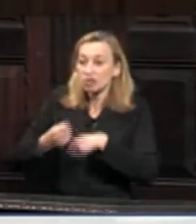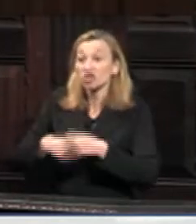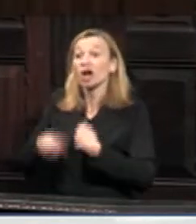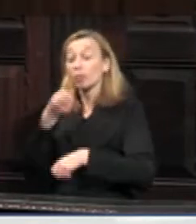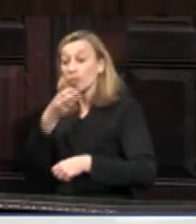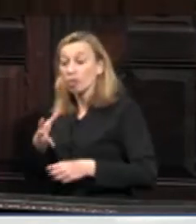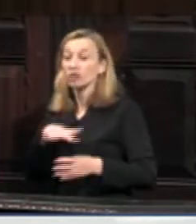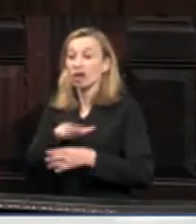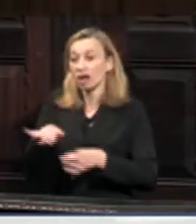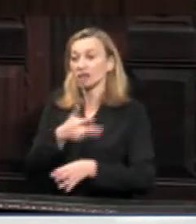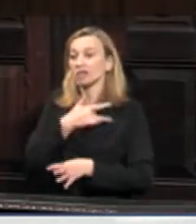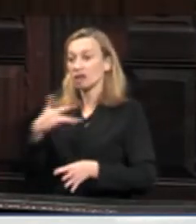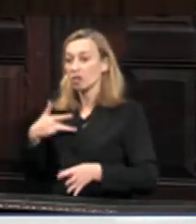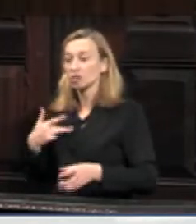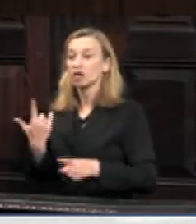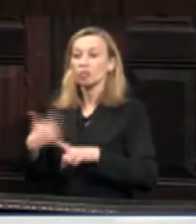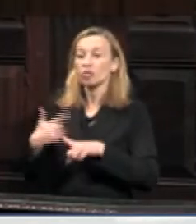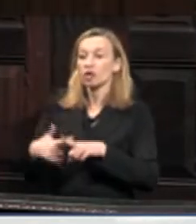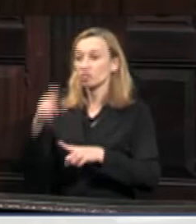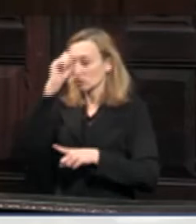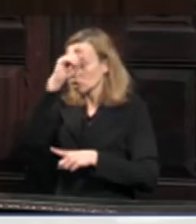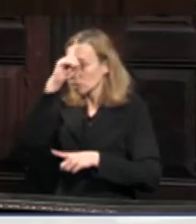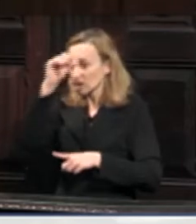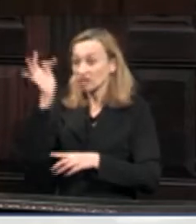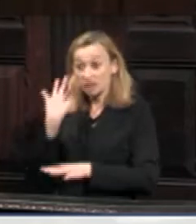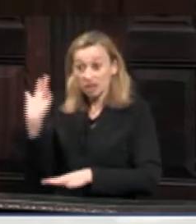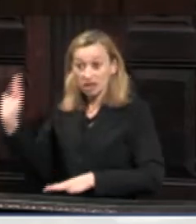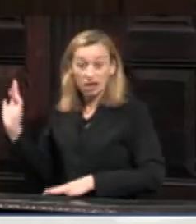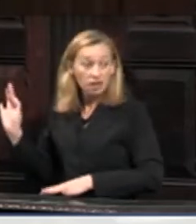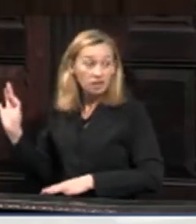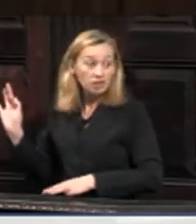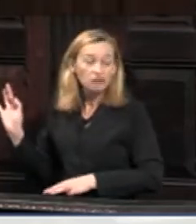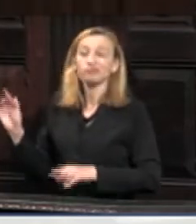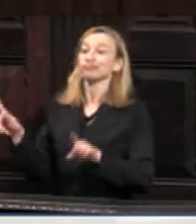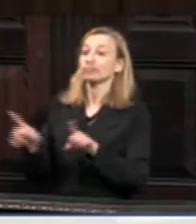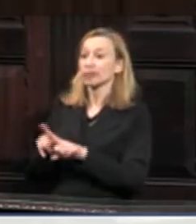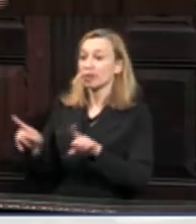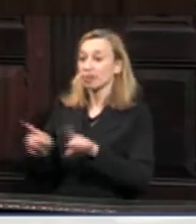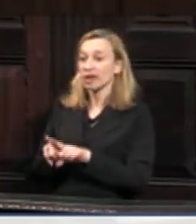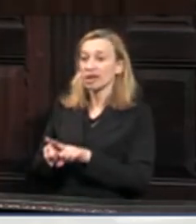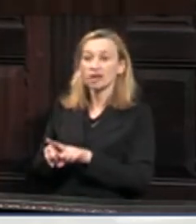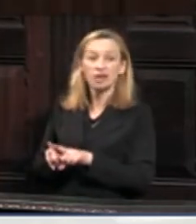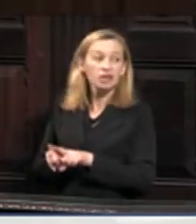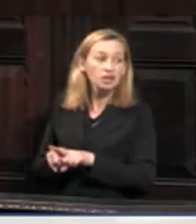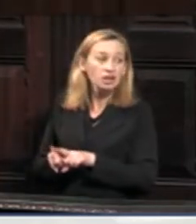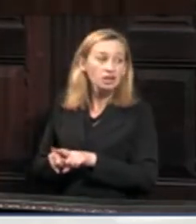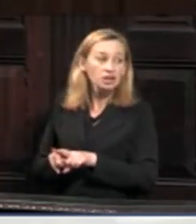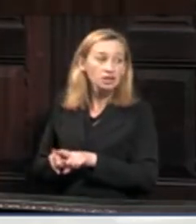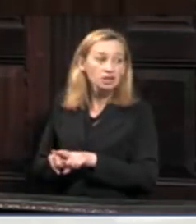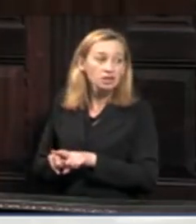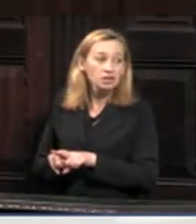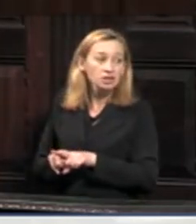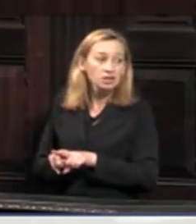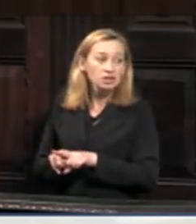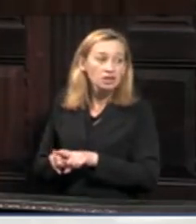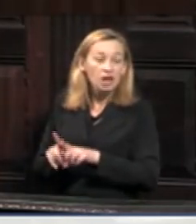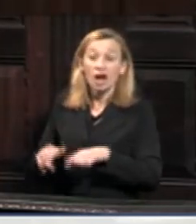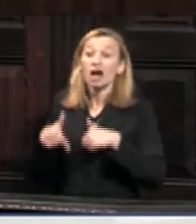saúde, porque os hospitais federais, que também faz parte dessa rede